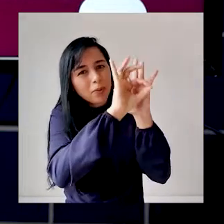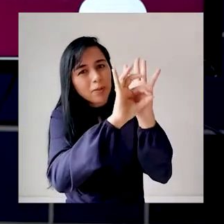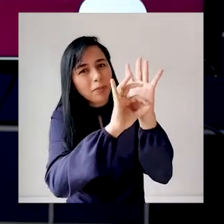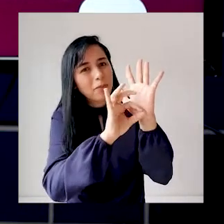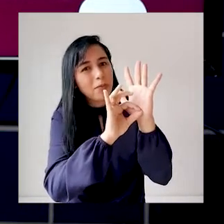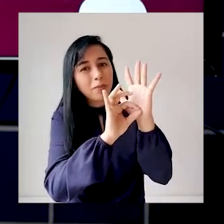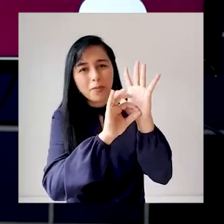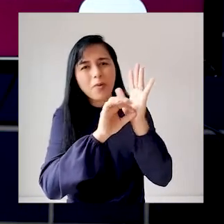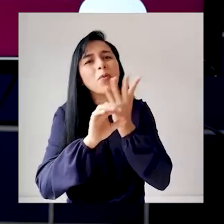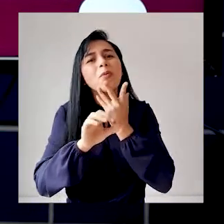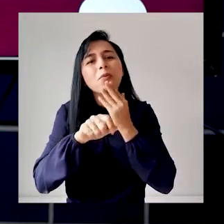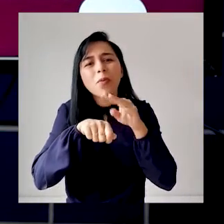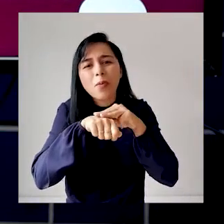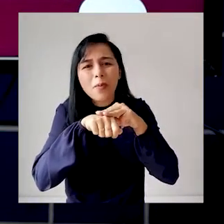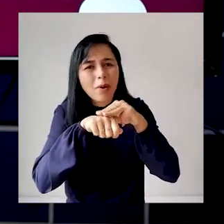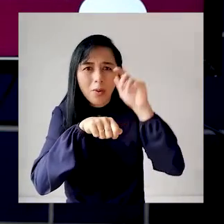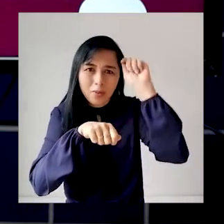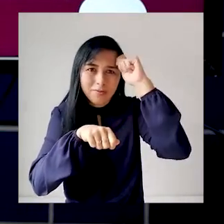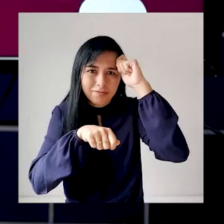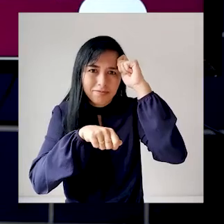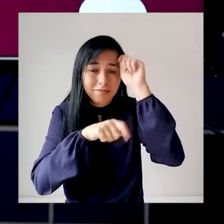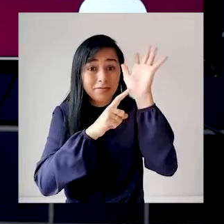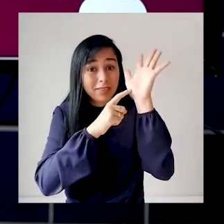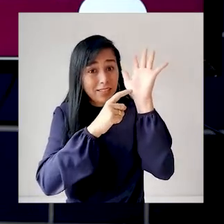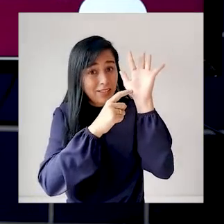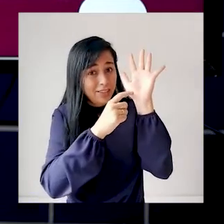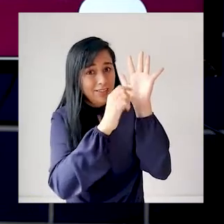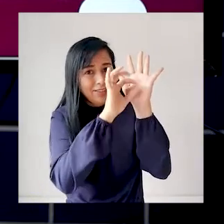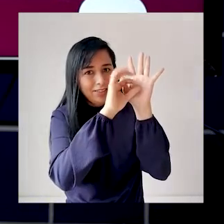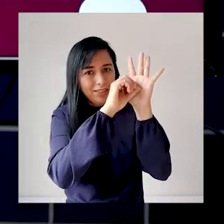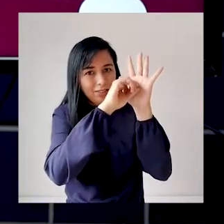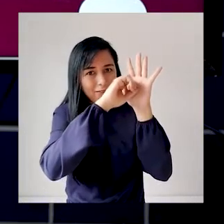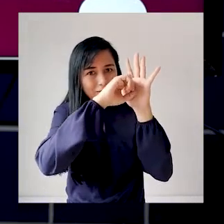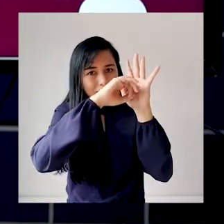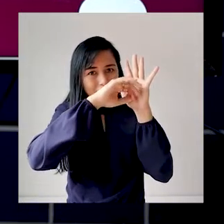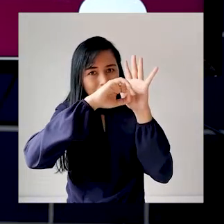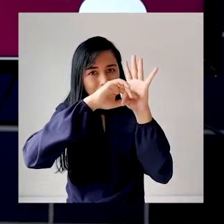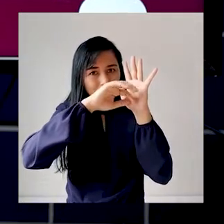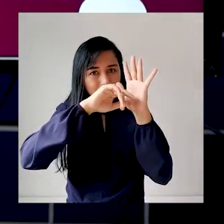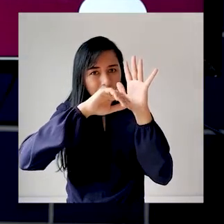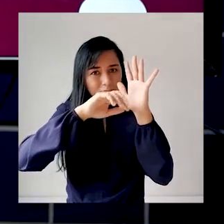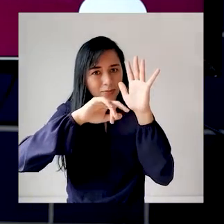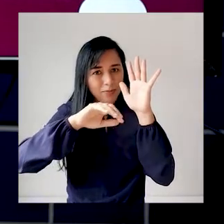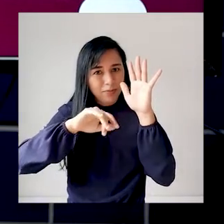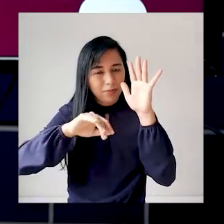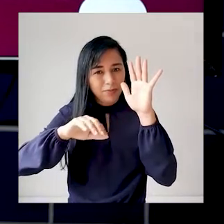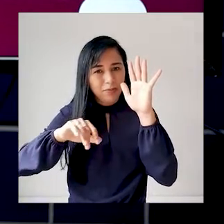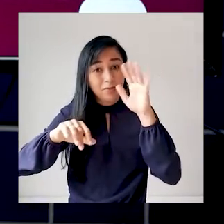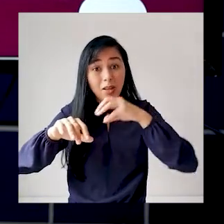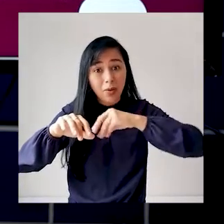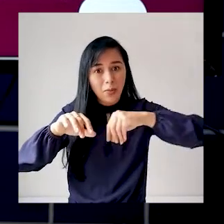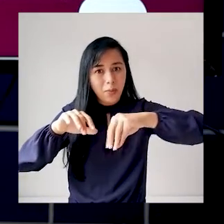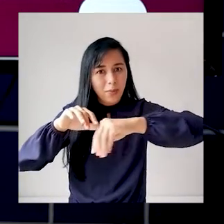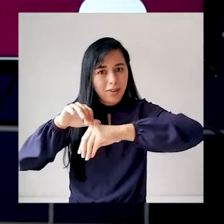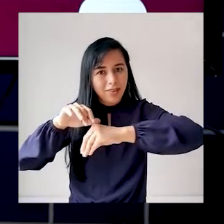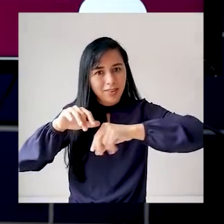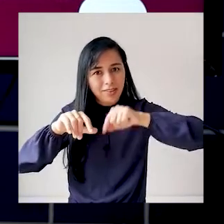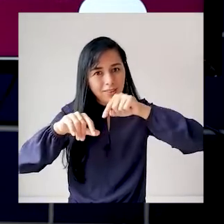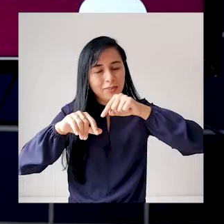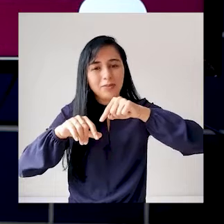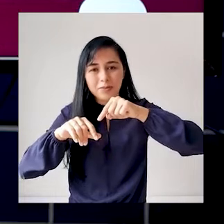delas esporos. Esses esporos, liberados em uma superfície que seja favorável